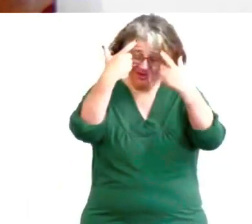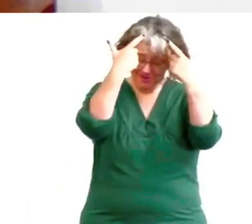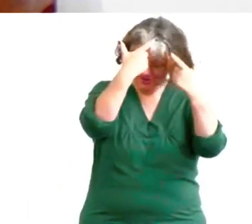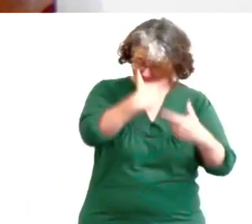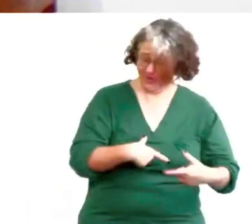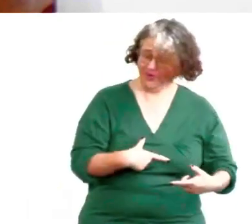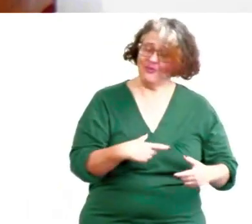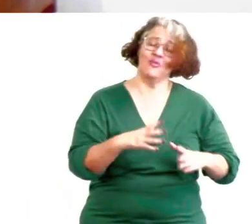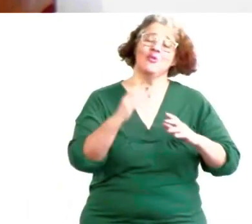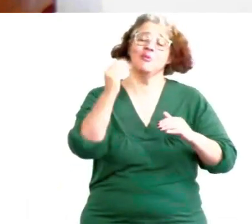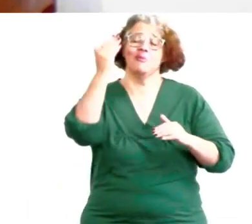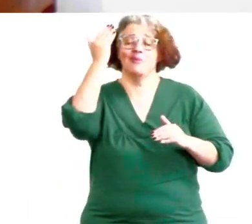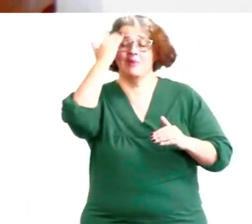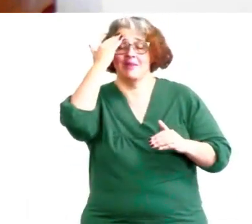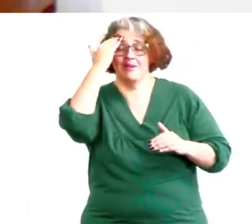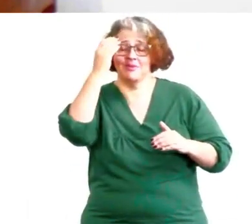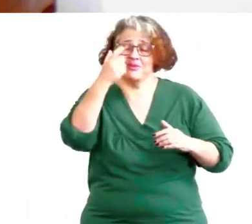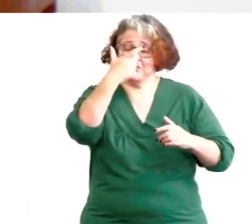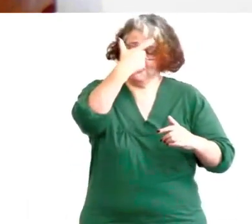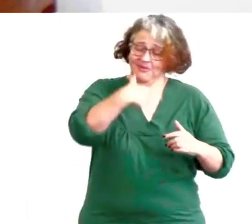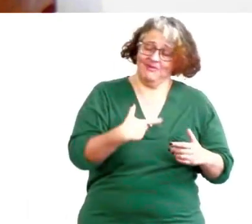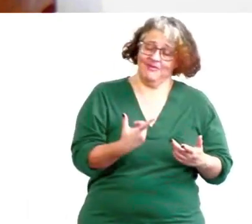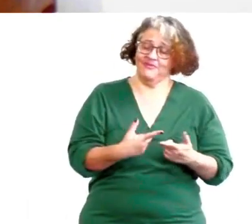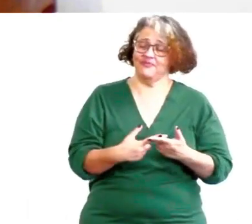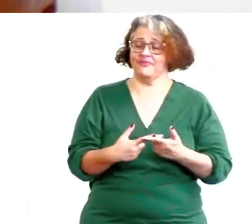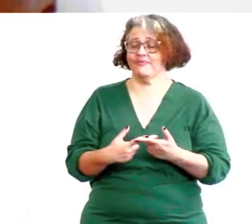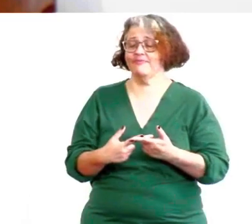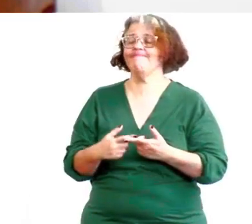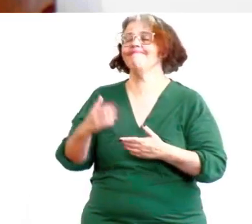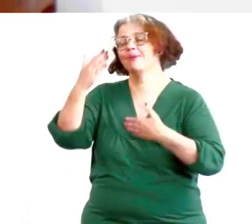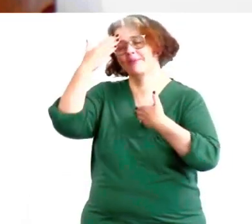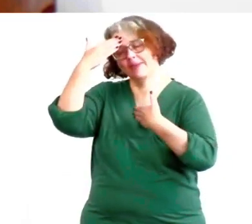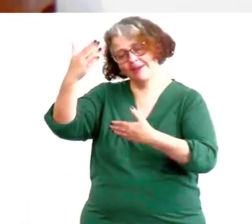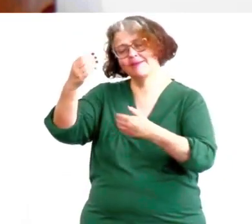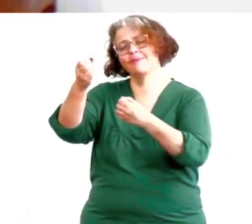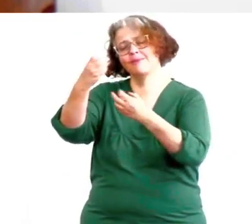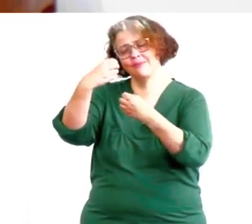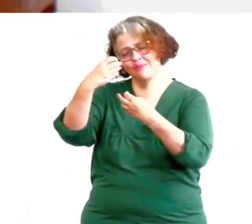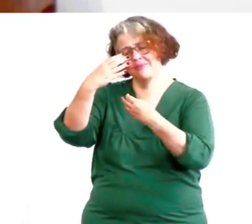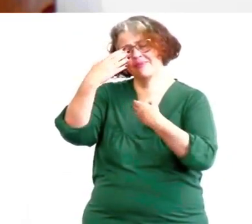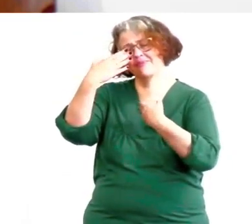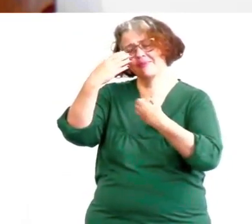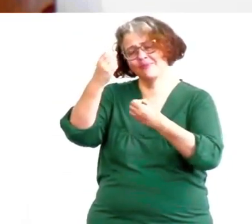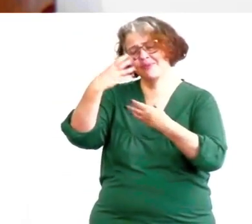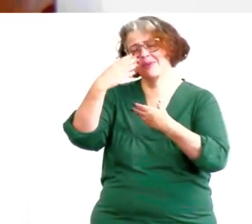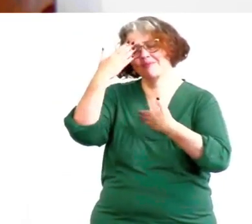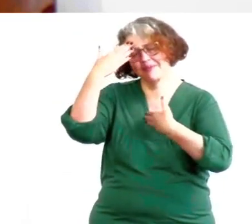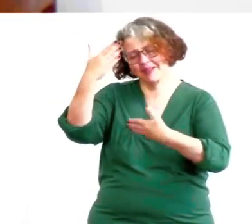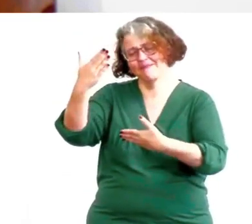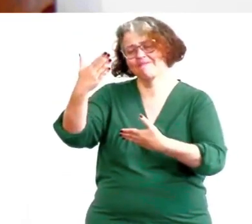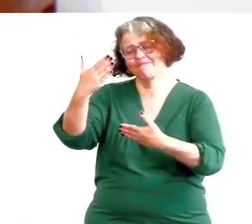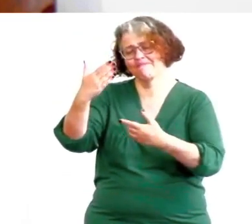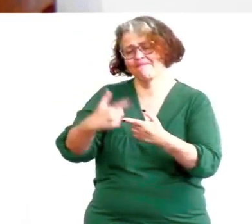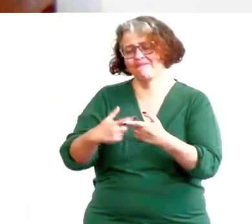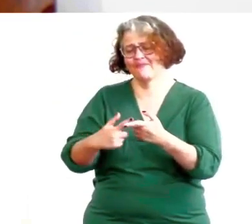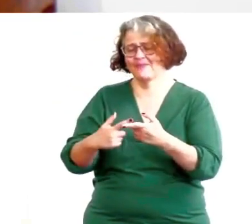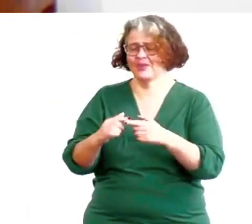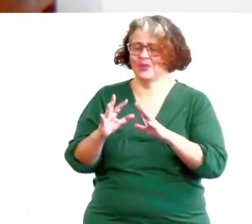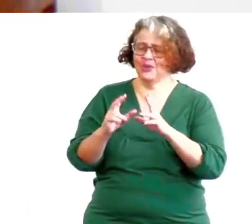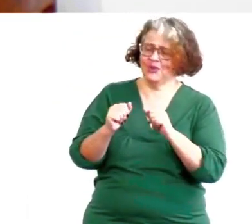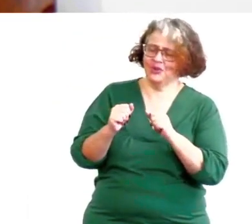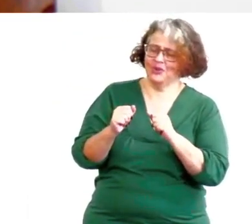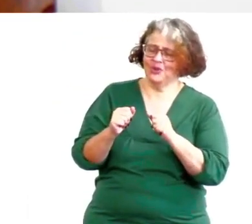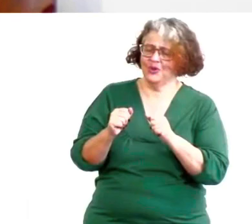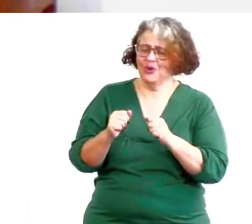que fazemos. Senhor, muito obrigado pela instrução da multiplicação, agora não mais genética como foi para Adão e para